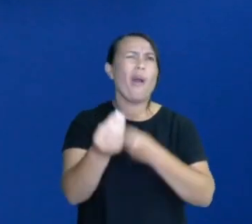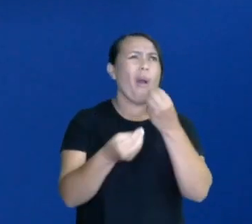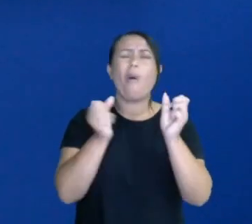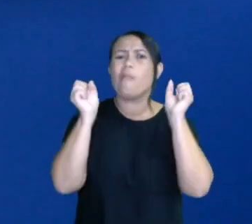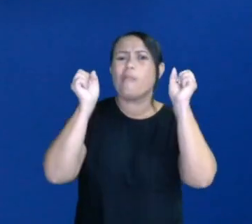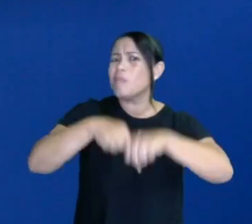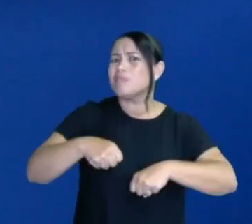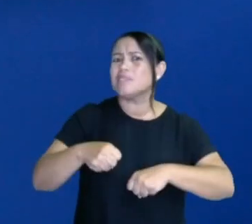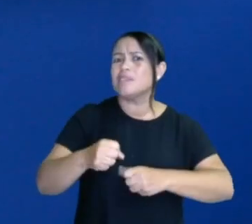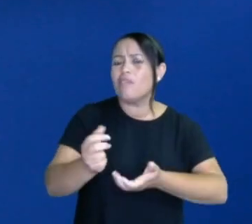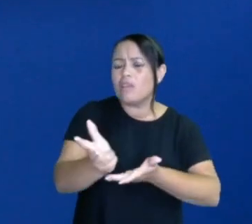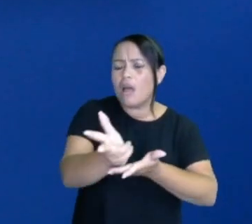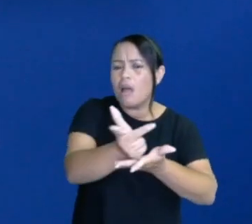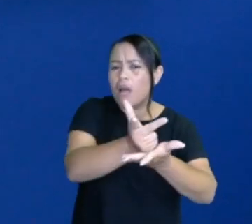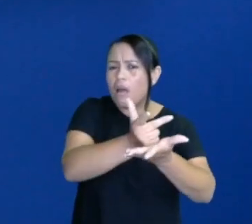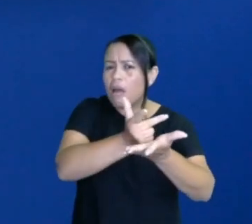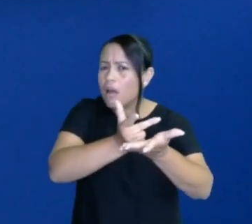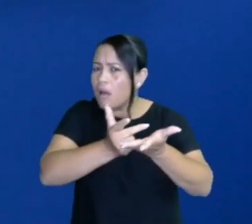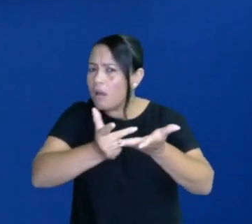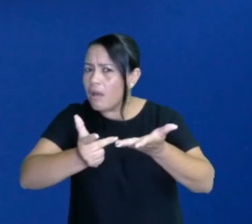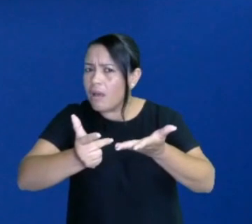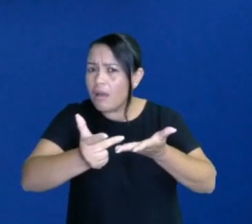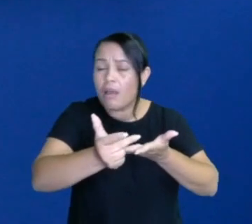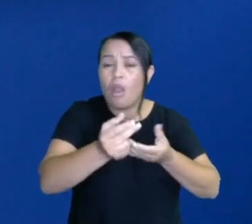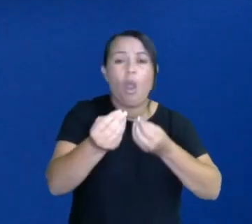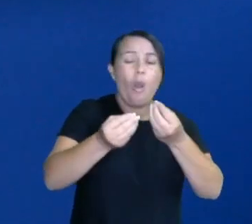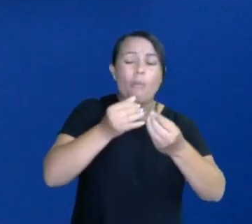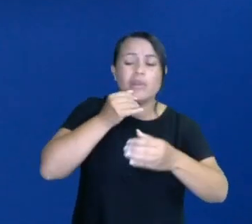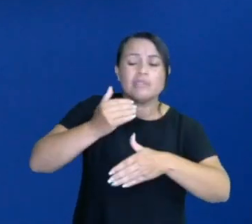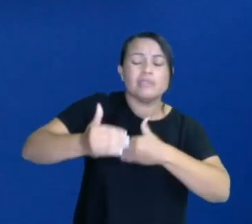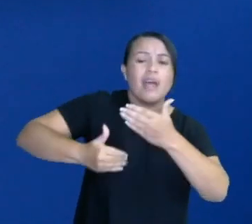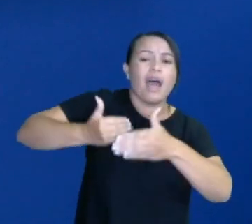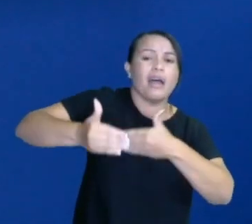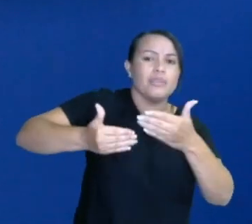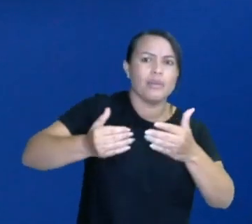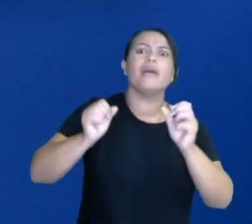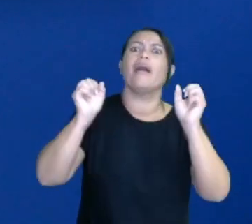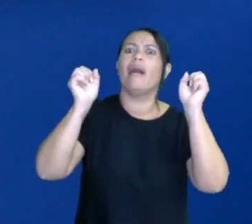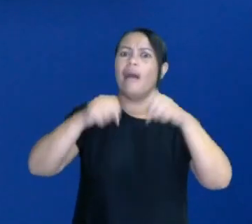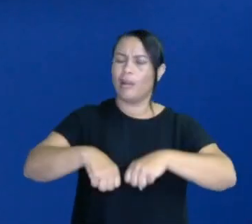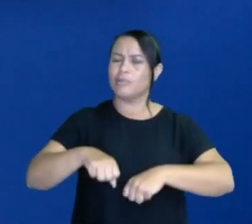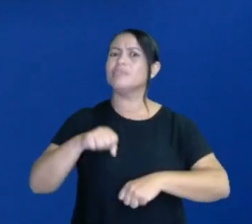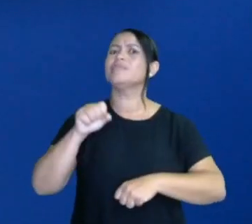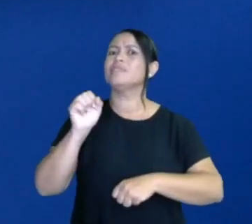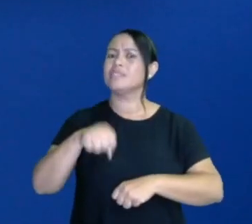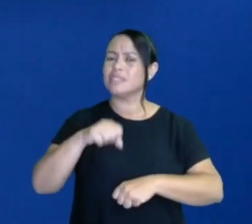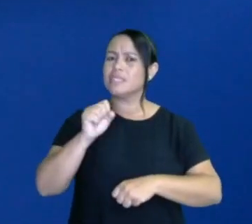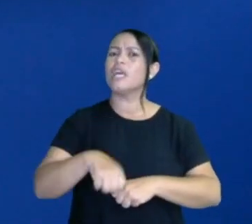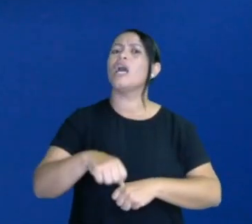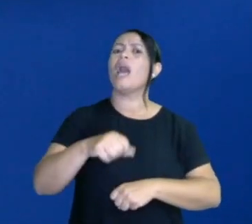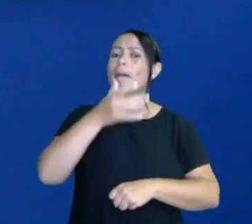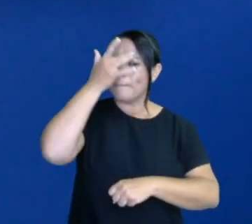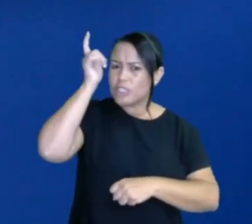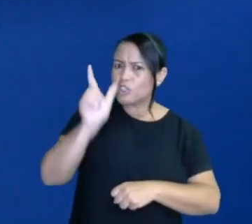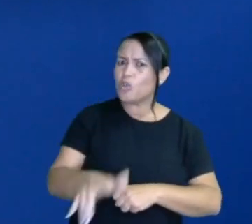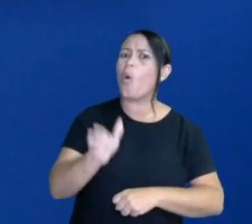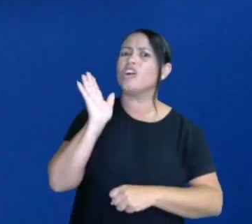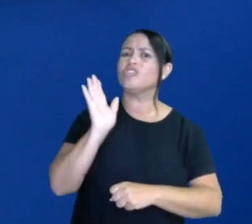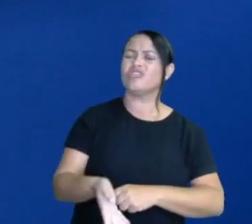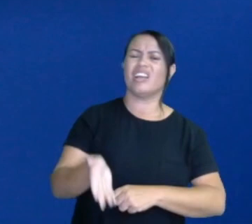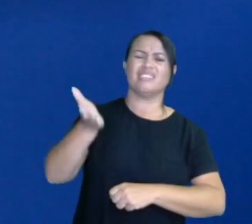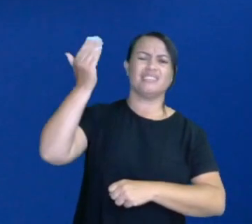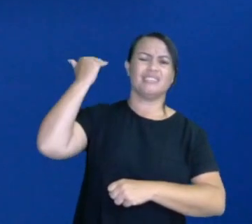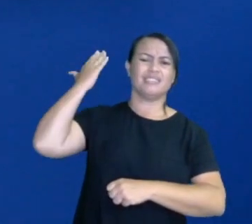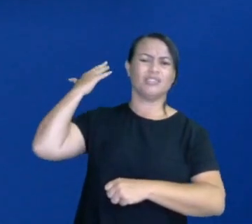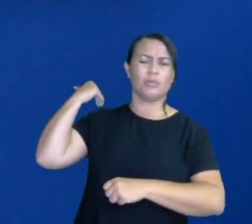toda esse processo de mapas, né? E era possível. O homem, desde a antiguidade, ele conseguia